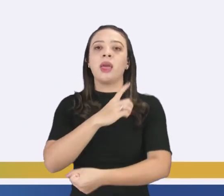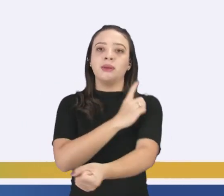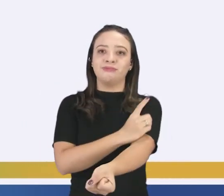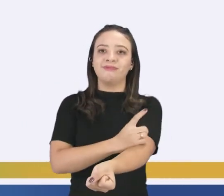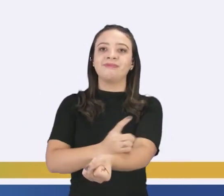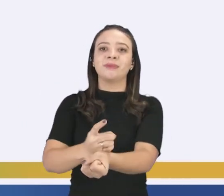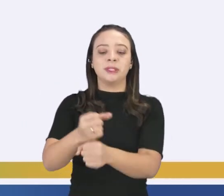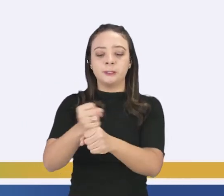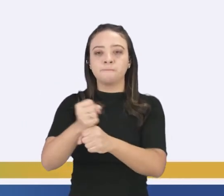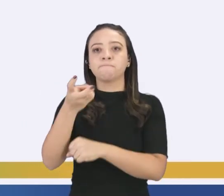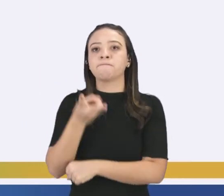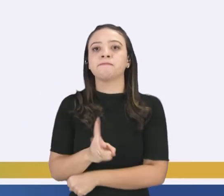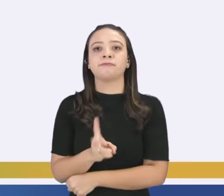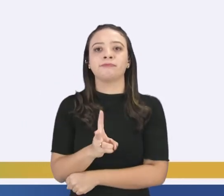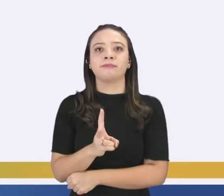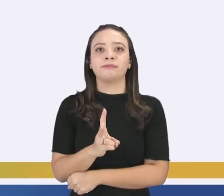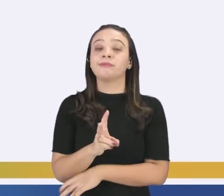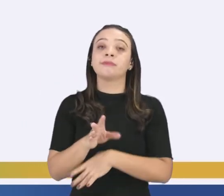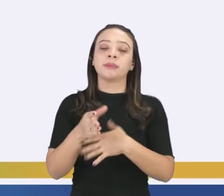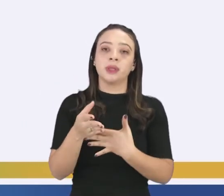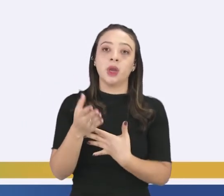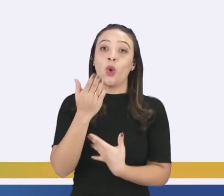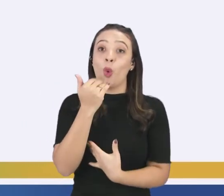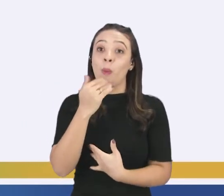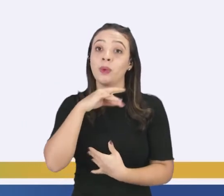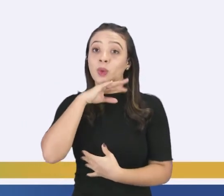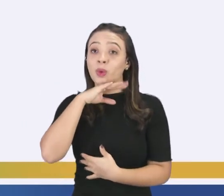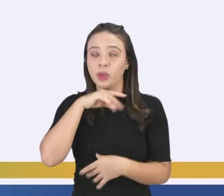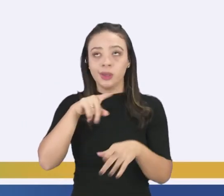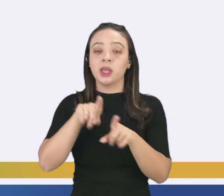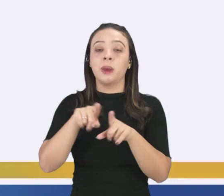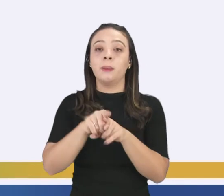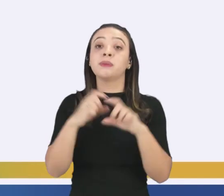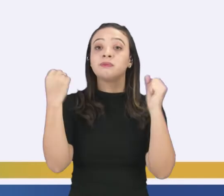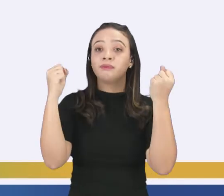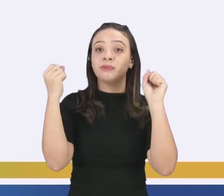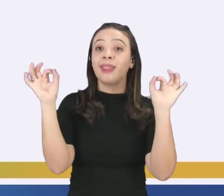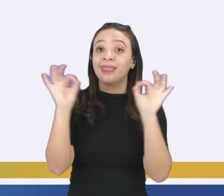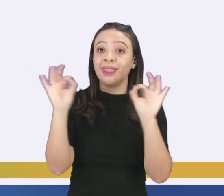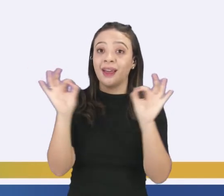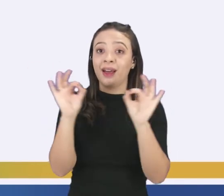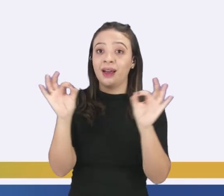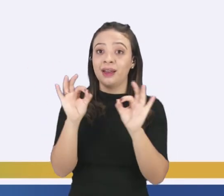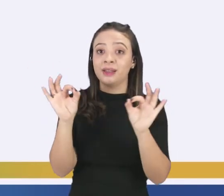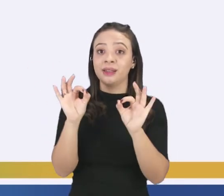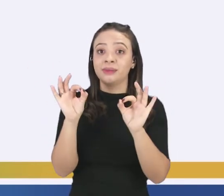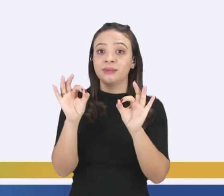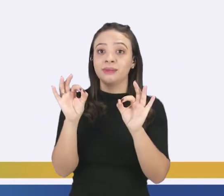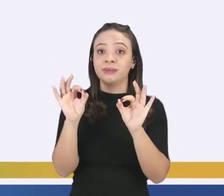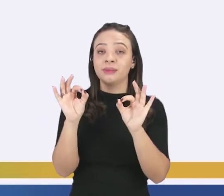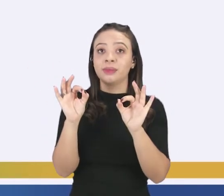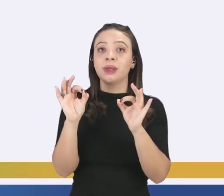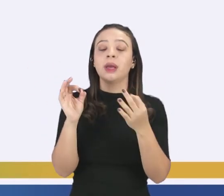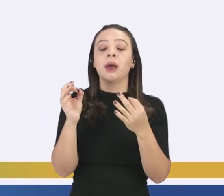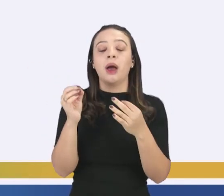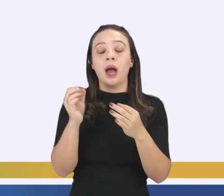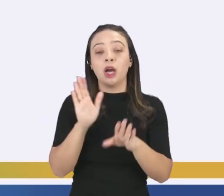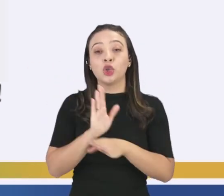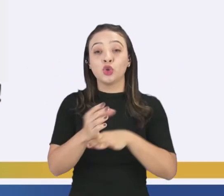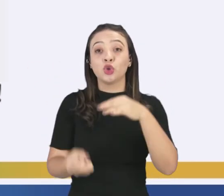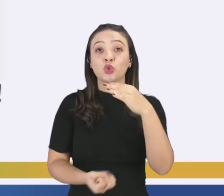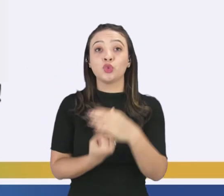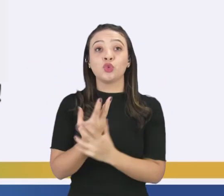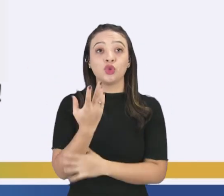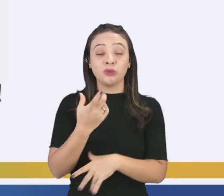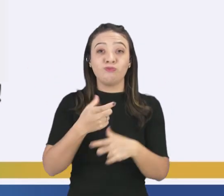Né? Maus hábitos alimentares e sedentarismo estão causando uma epidemia de diabetes tipo